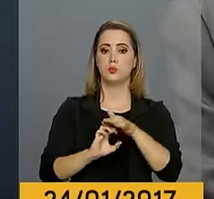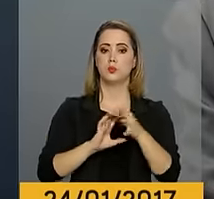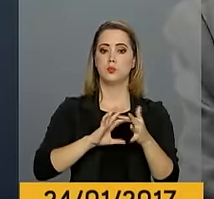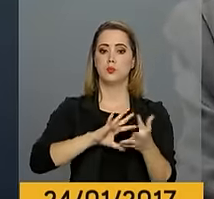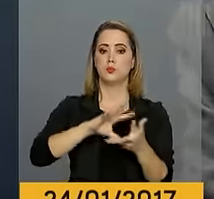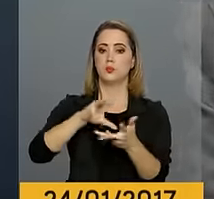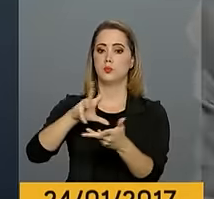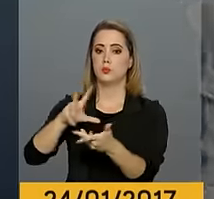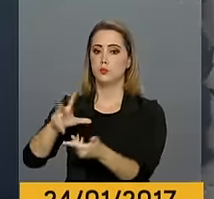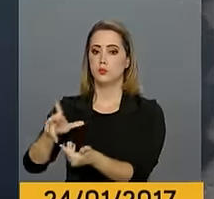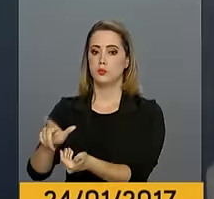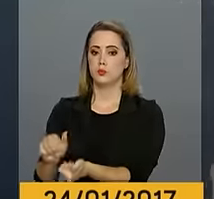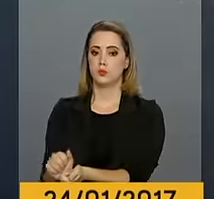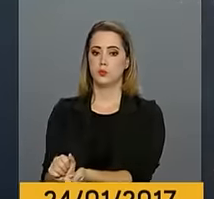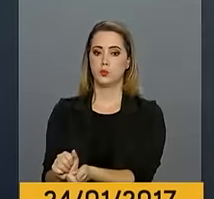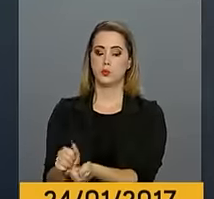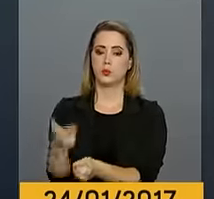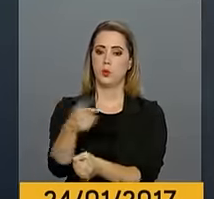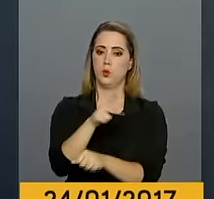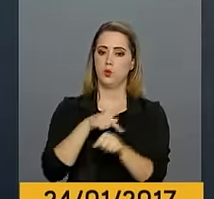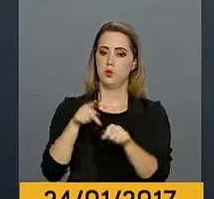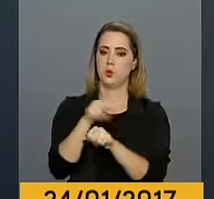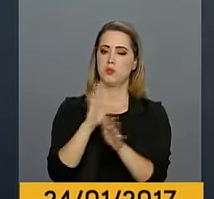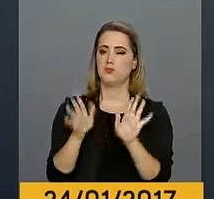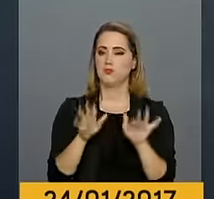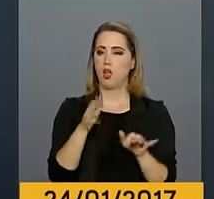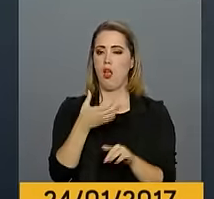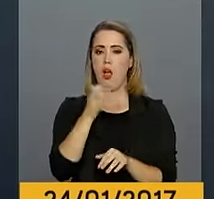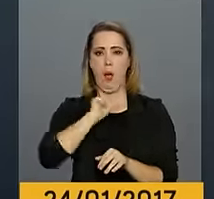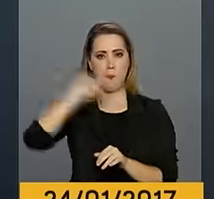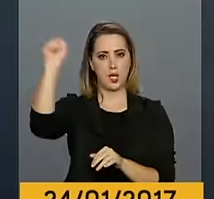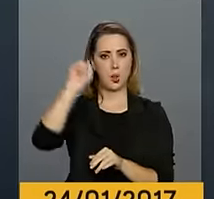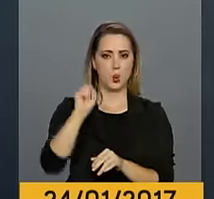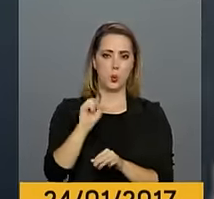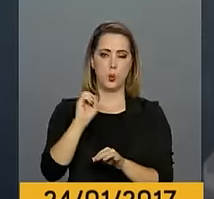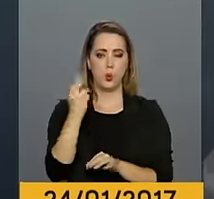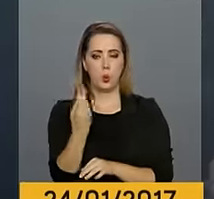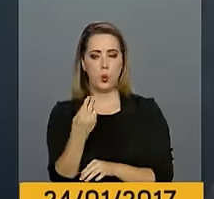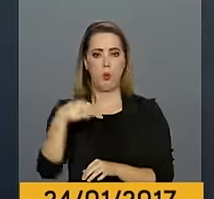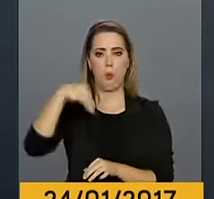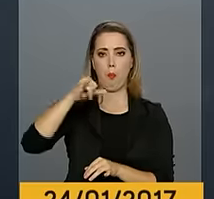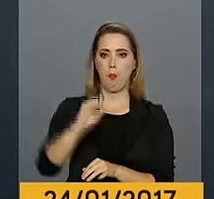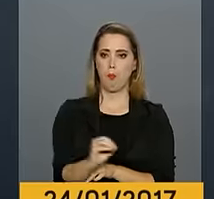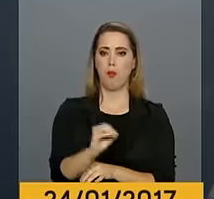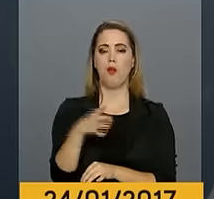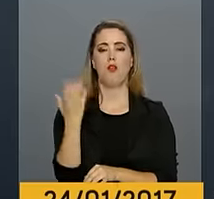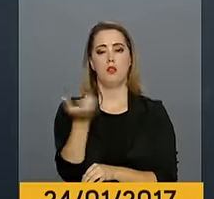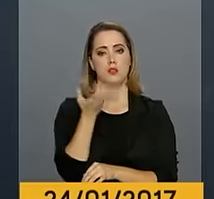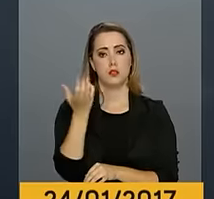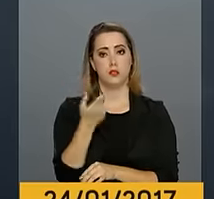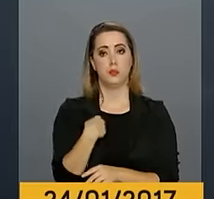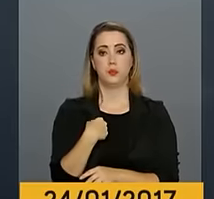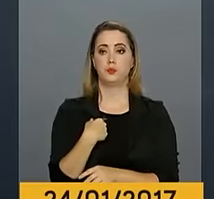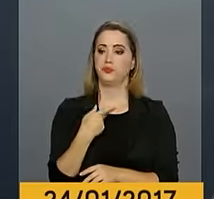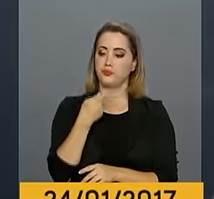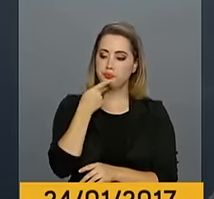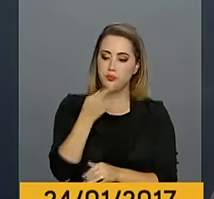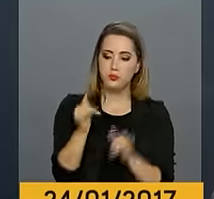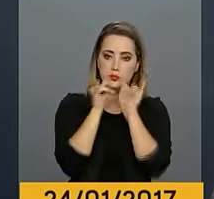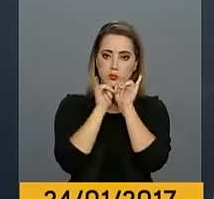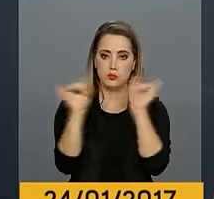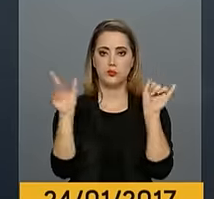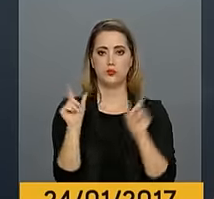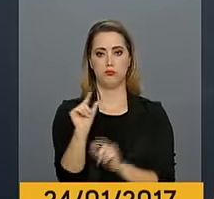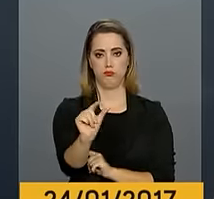estamos programando isso, abril, maio, uma coisa mais ou menos parecida. Enfim, Eu estou dando uma brevíssima notícia,